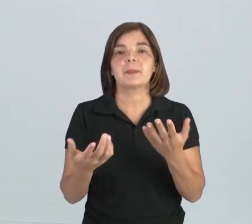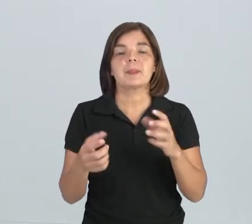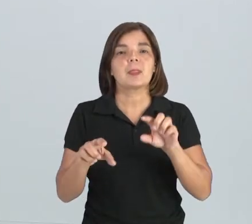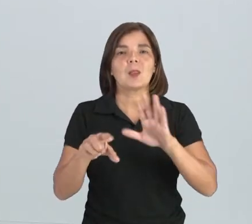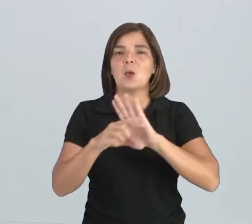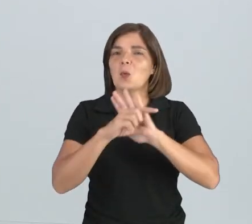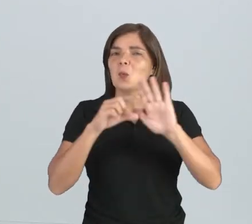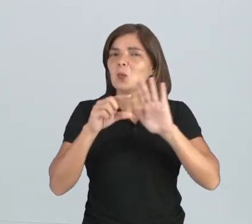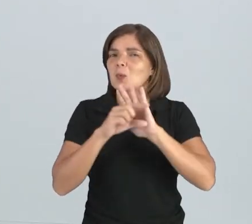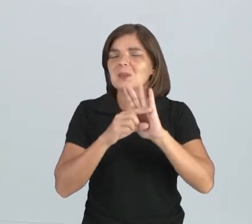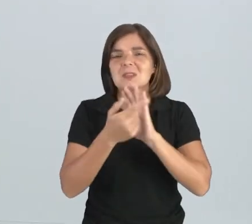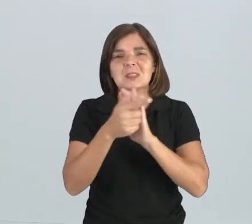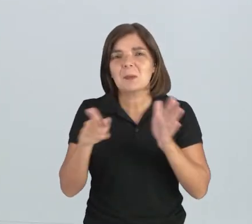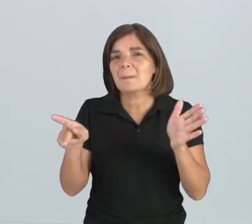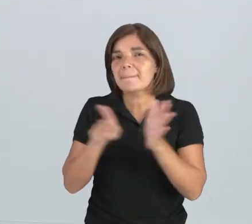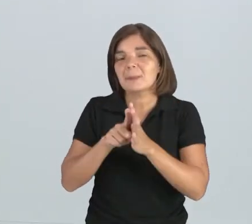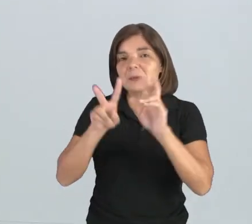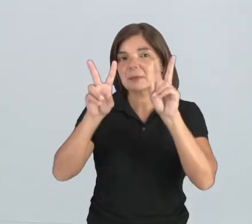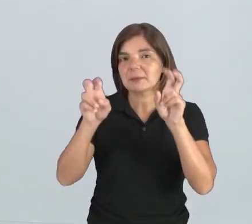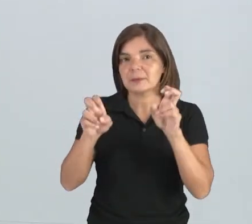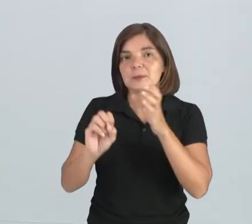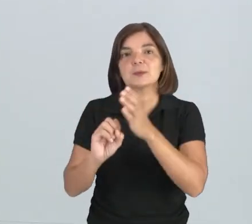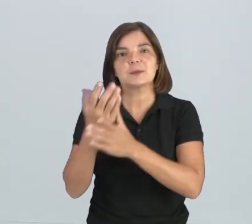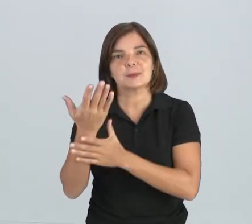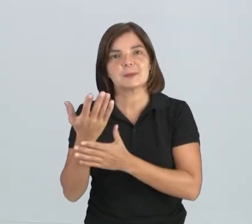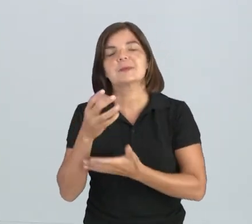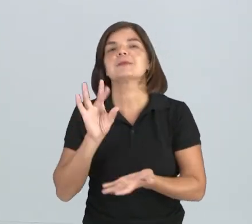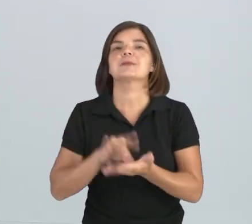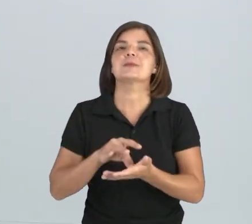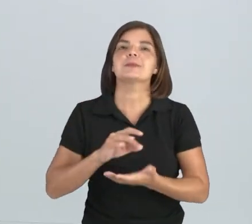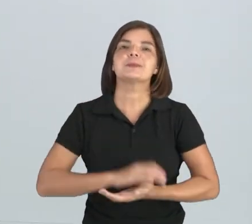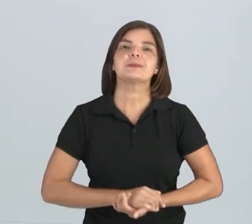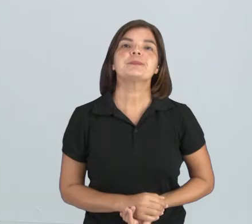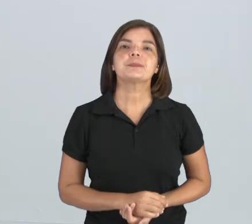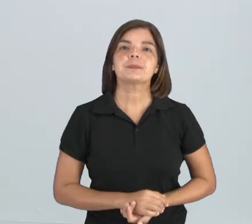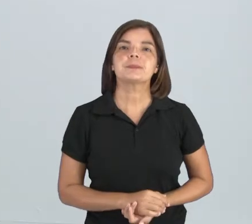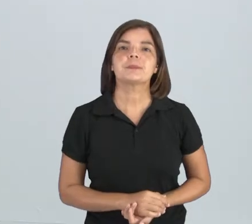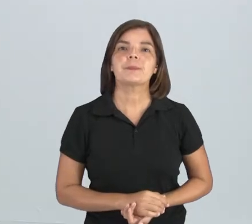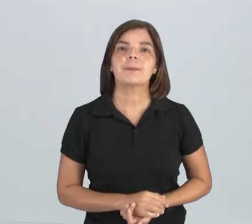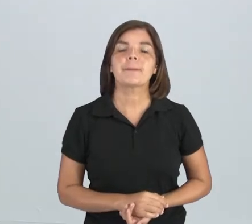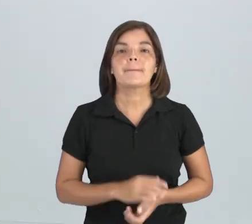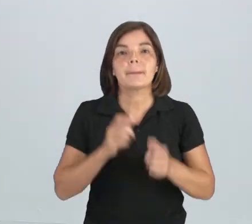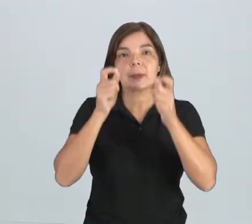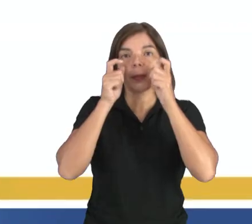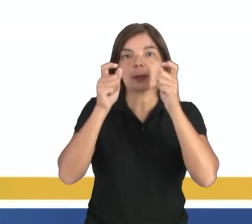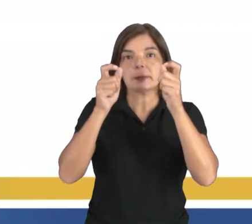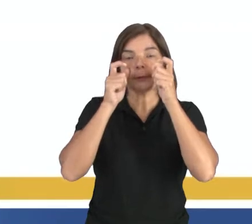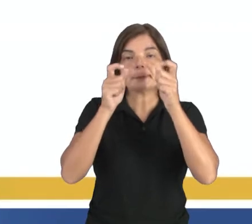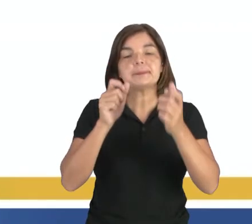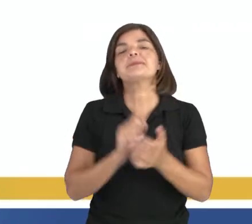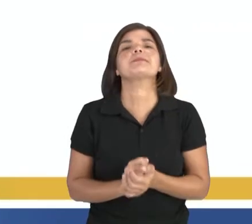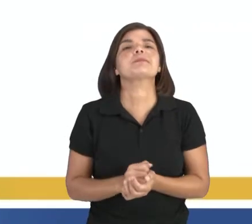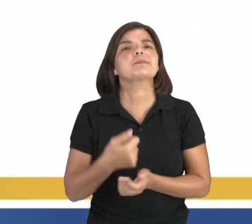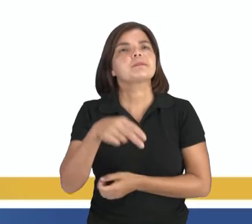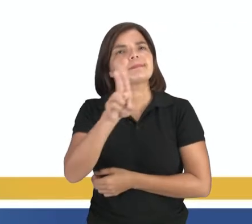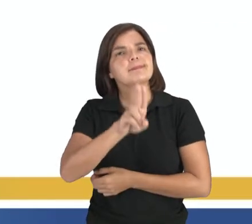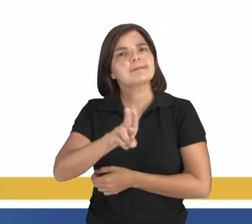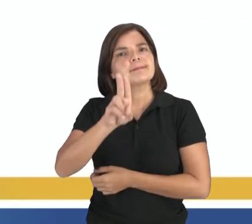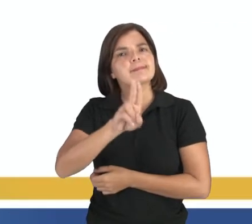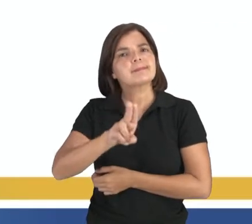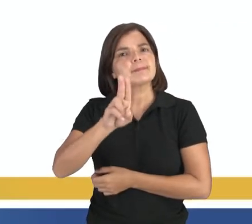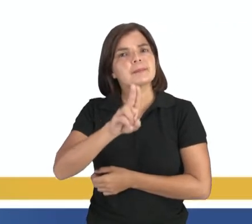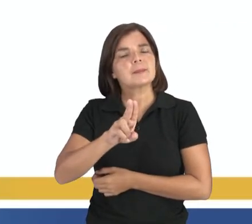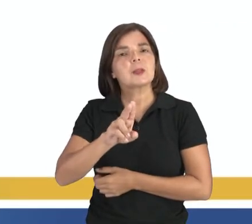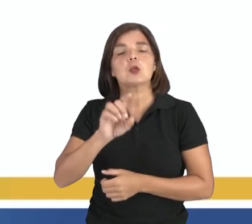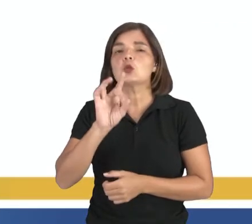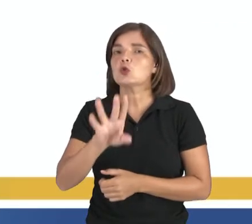parábolas, coisinhas que não fazem parte ali daquela realidade, tá bom? Atenção aqui, deve-se utilizar apenas